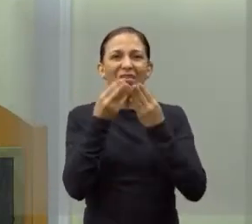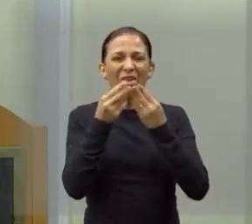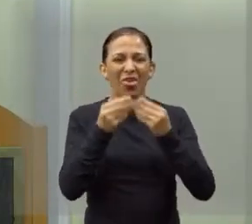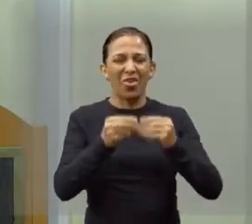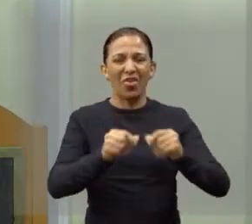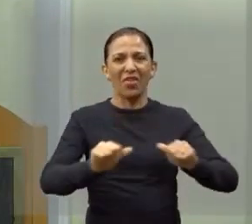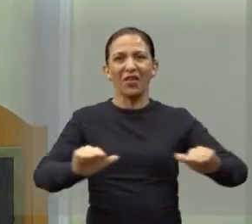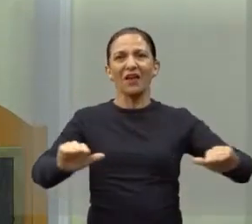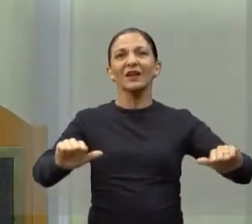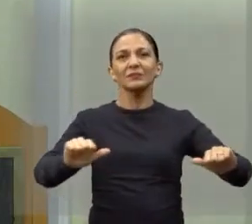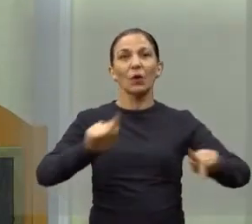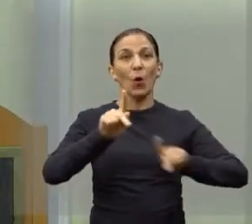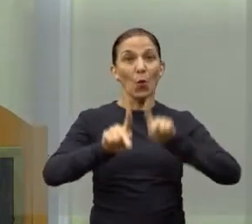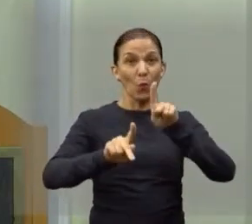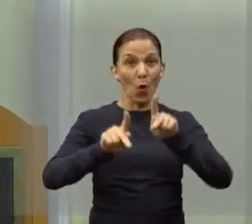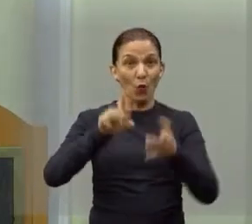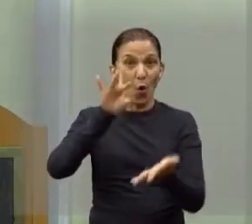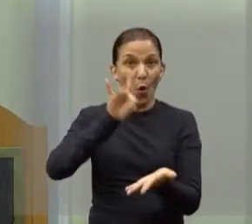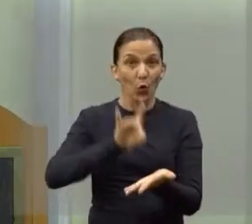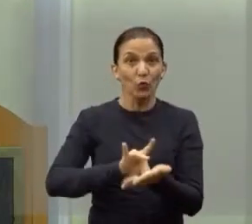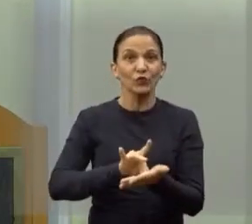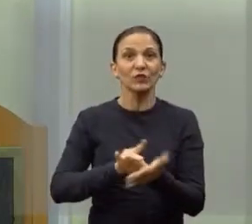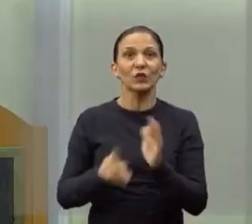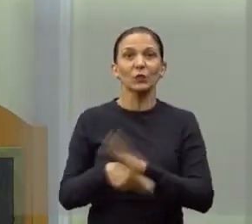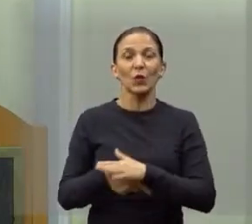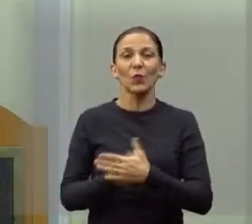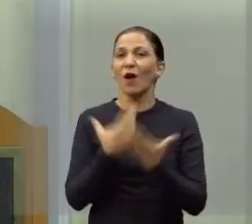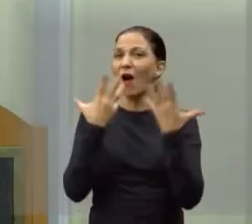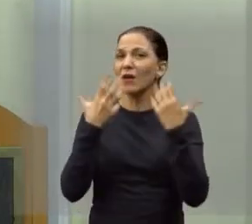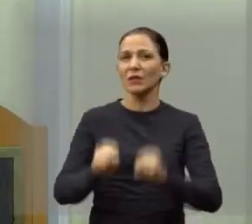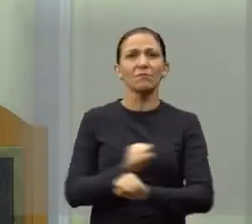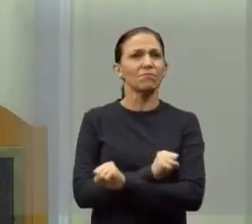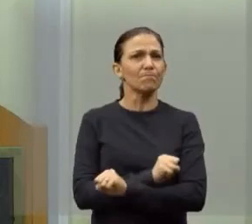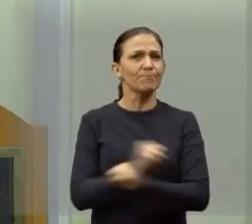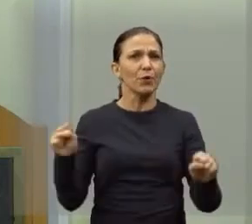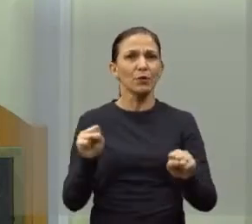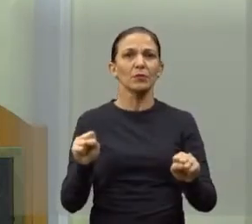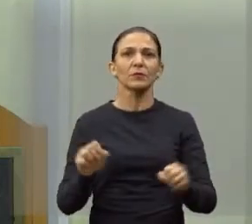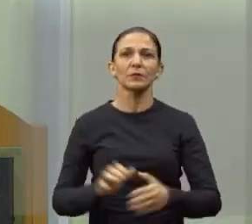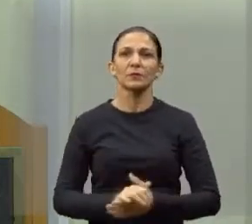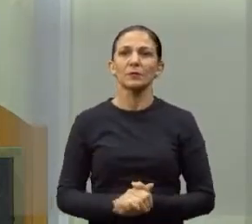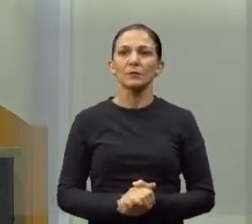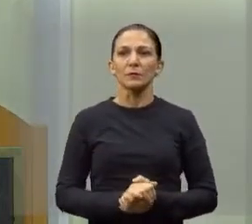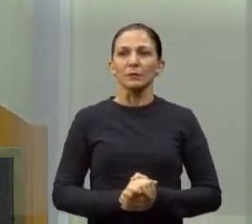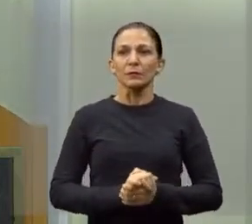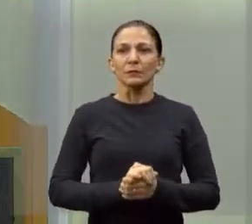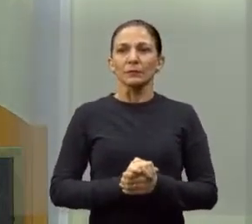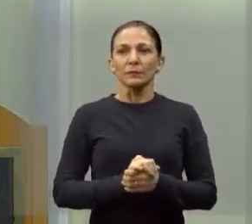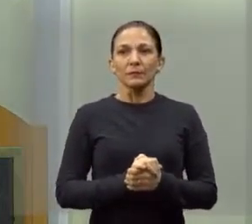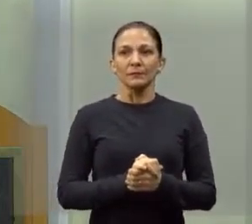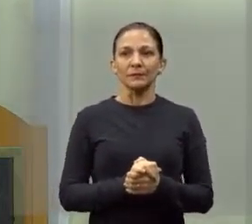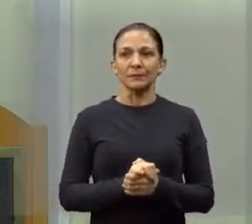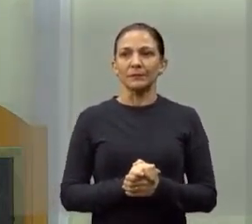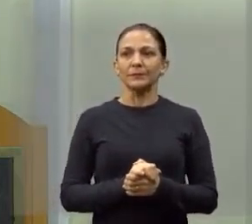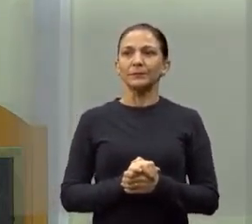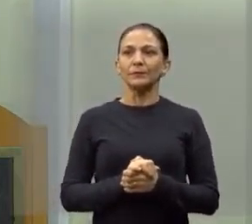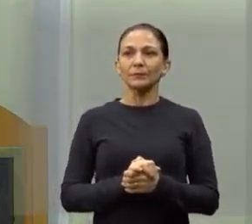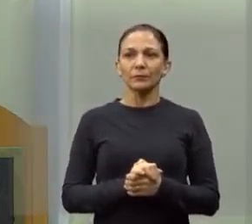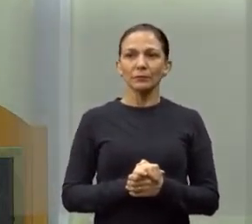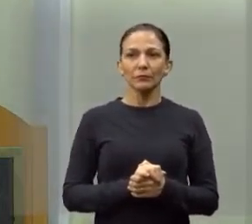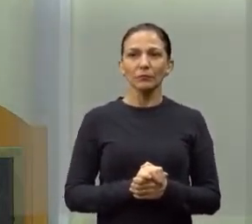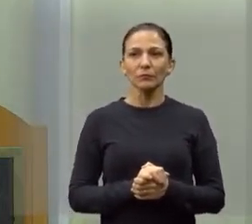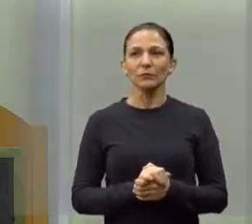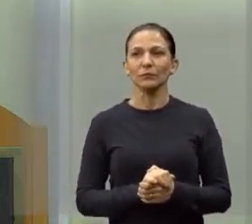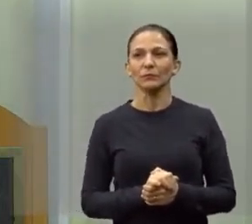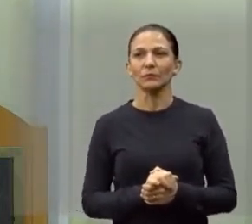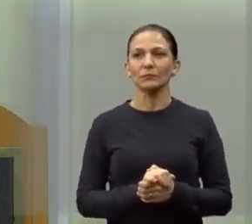desqualificar os povos originários não será mais aceito nessa casa. Não será mais aceito. E eu